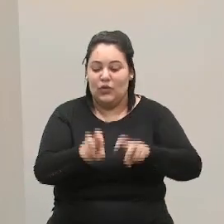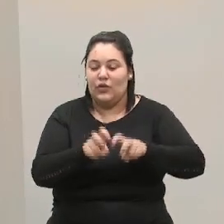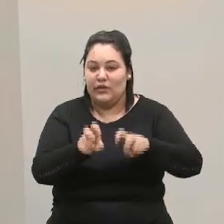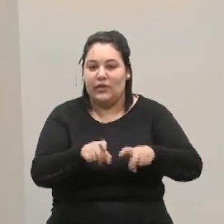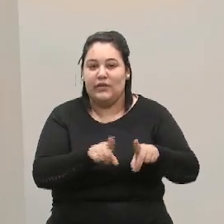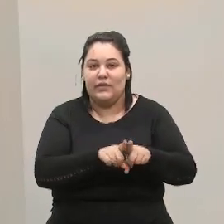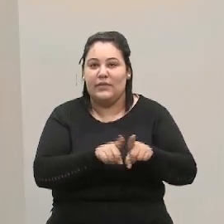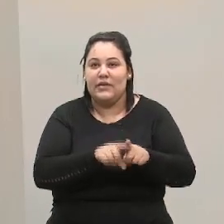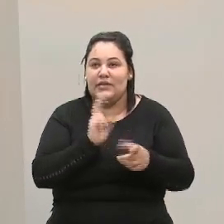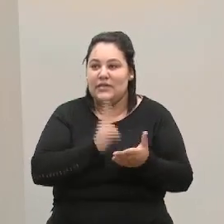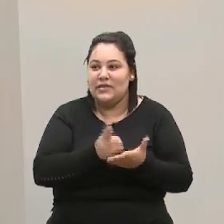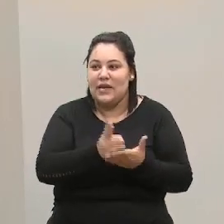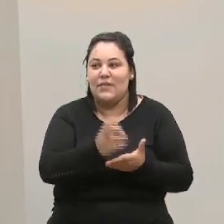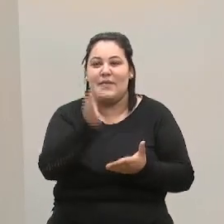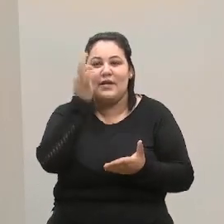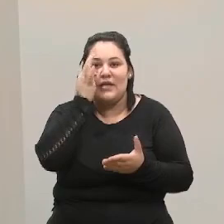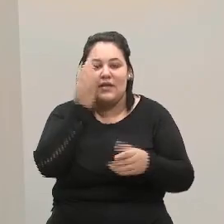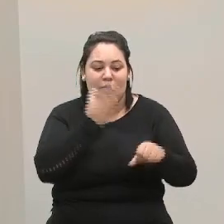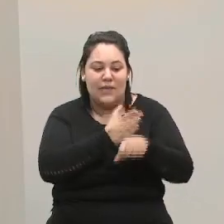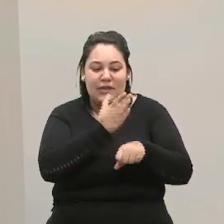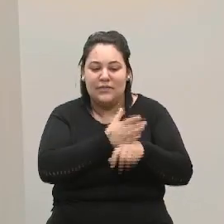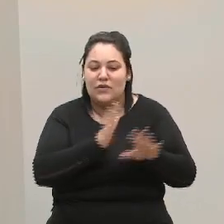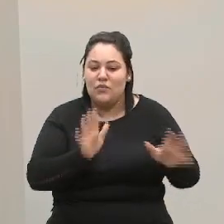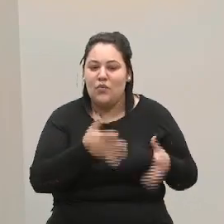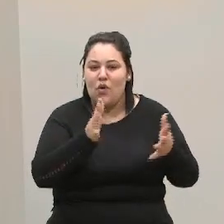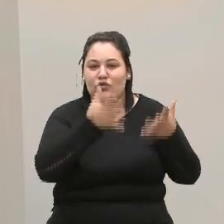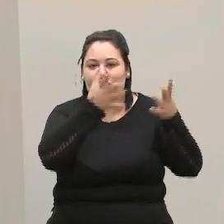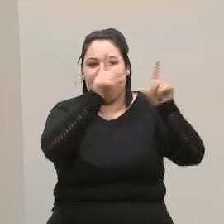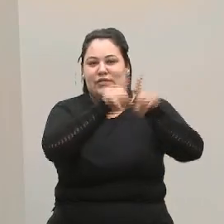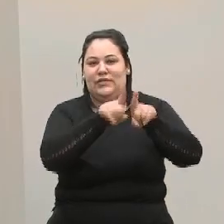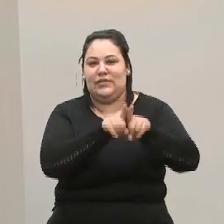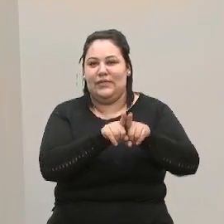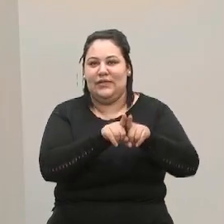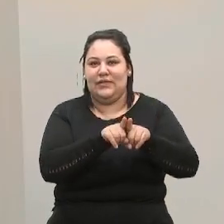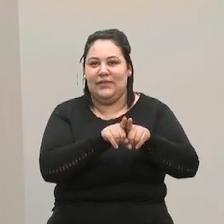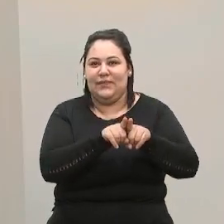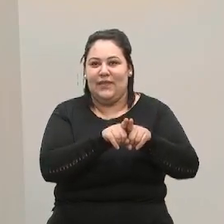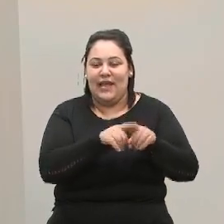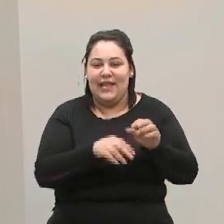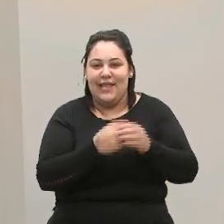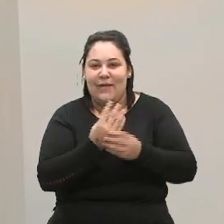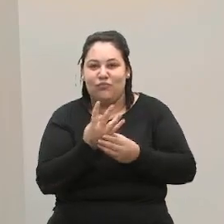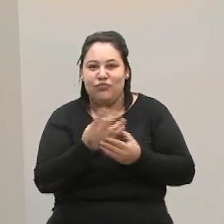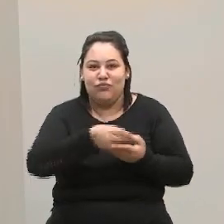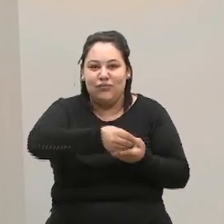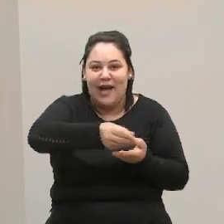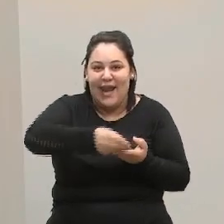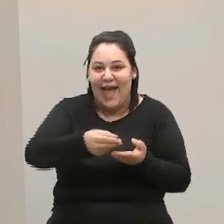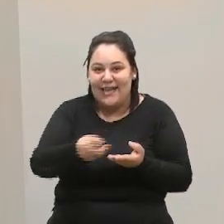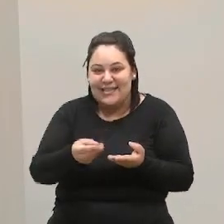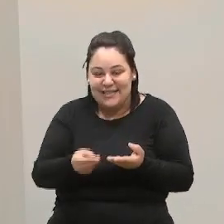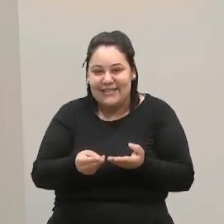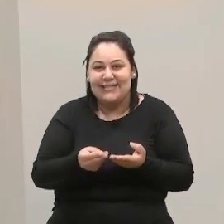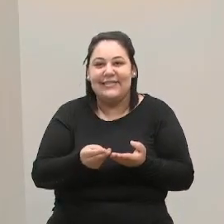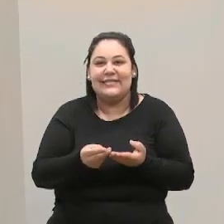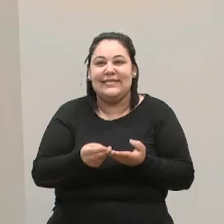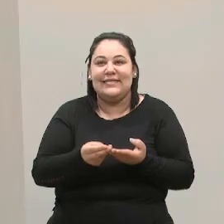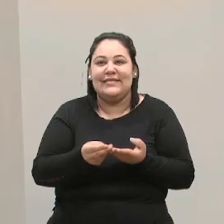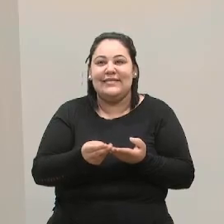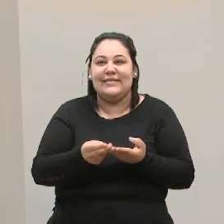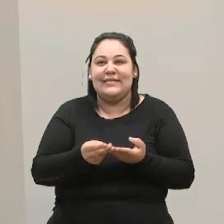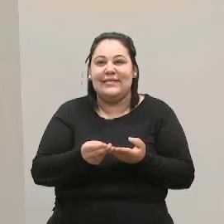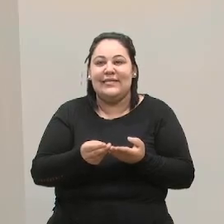sempre presente, participando, incentivando, como na canastra, no baralho, a tirolesa,